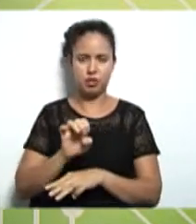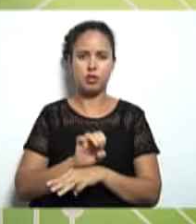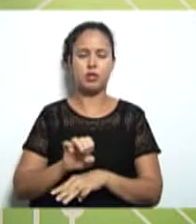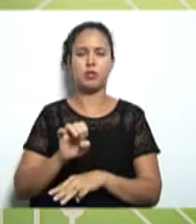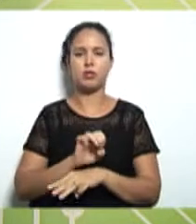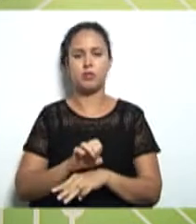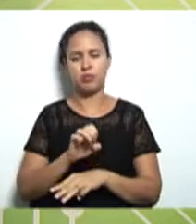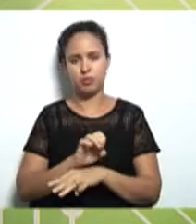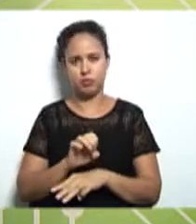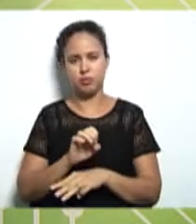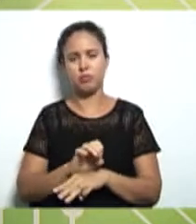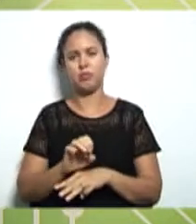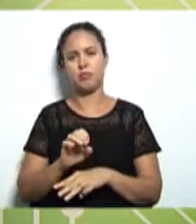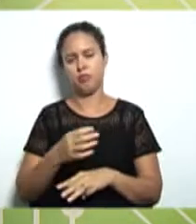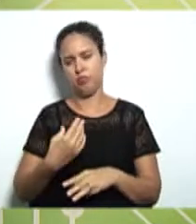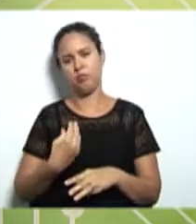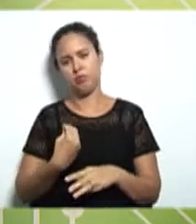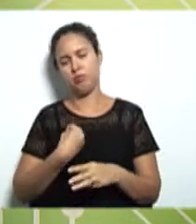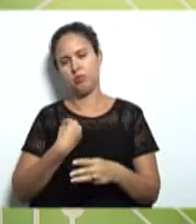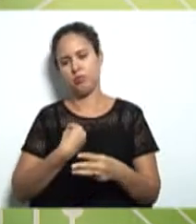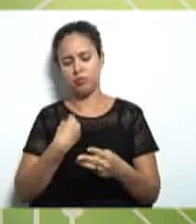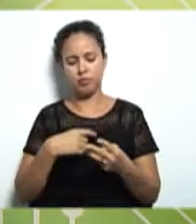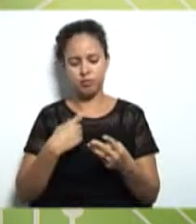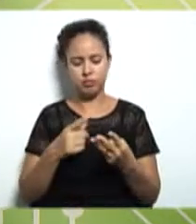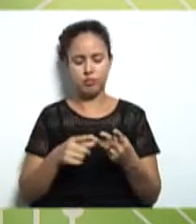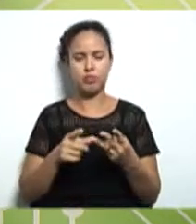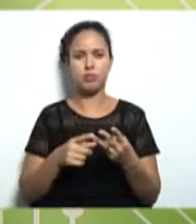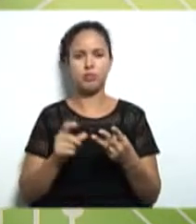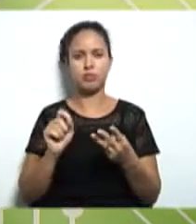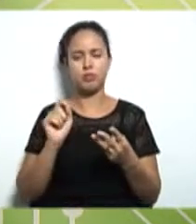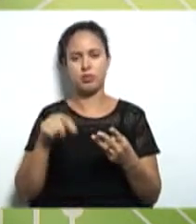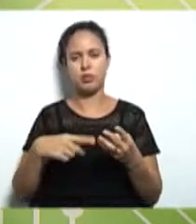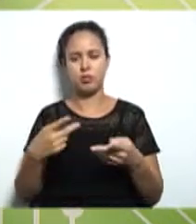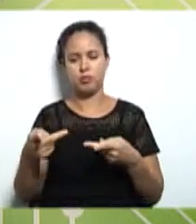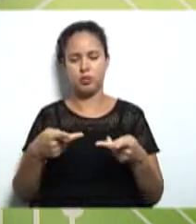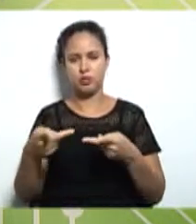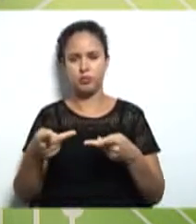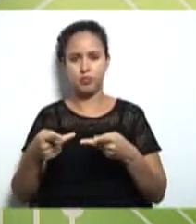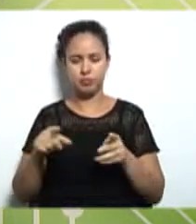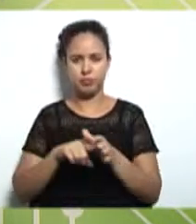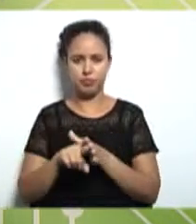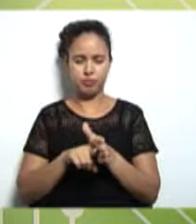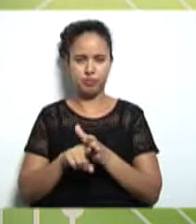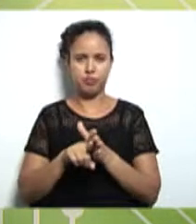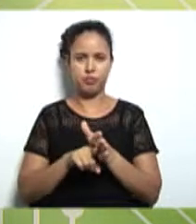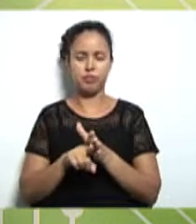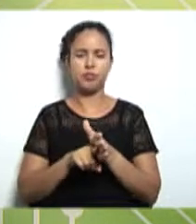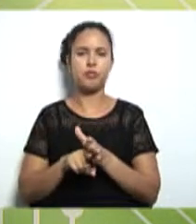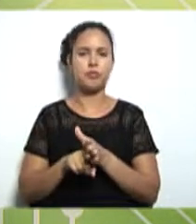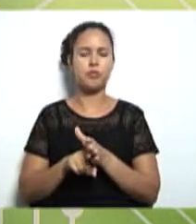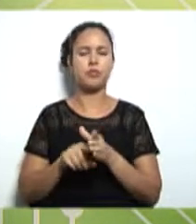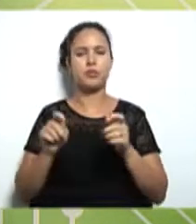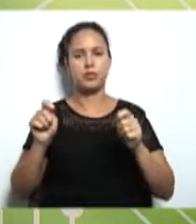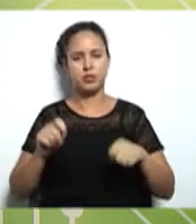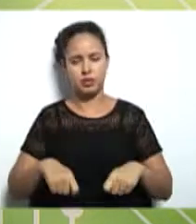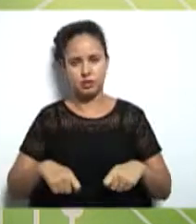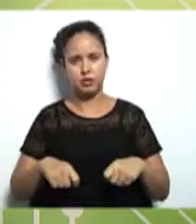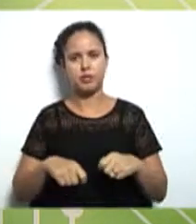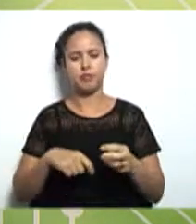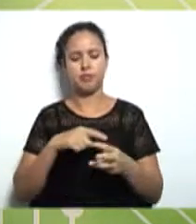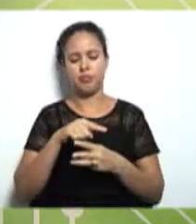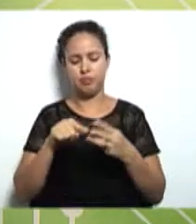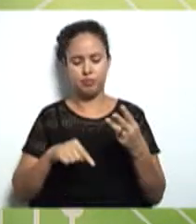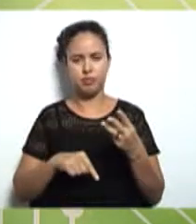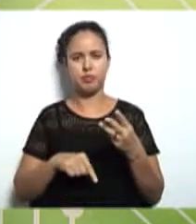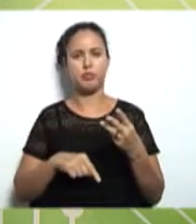item que eu vou vivenciar. E eu posso, por meio de um projeto de pesquisa, também investigar. Essas são as 3 formas que